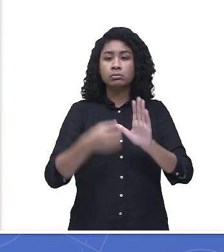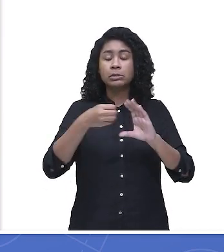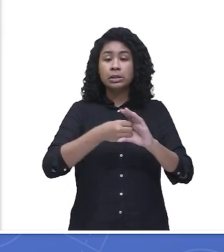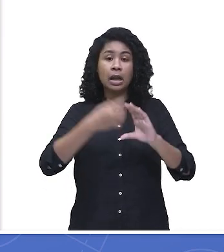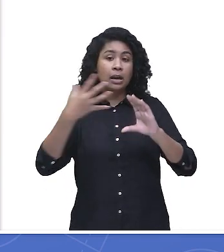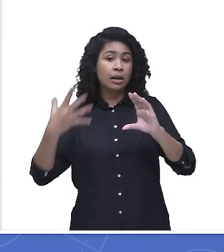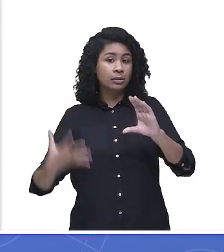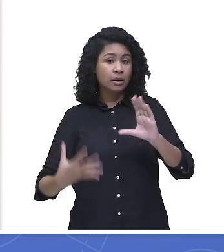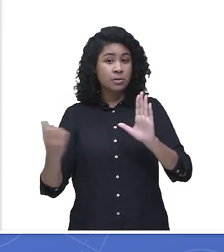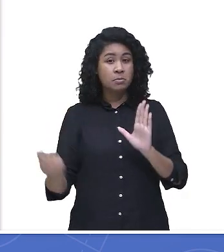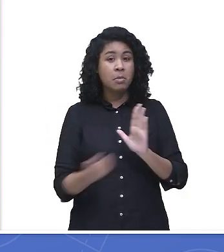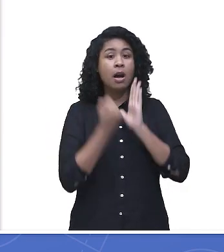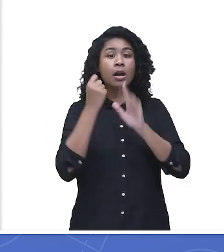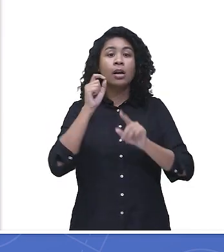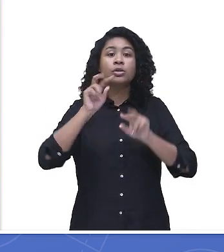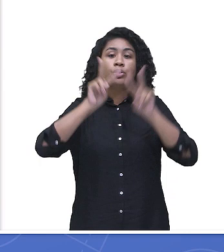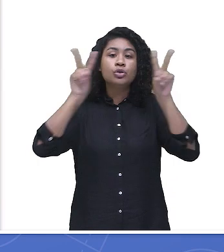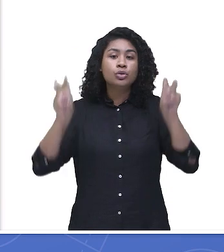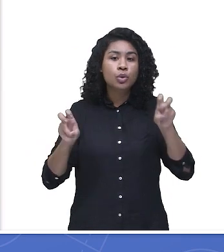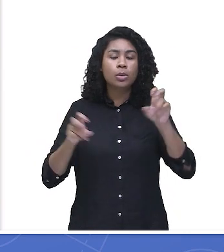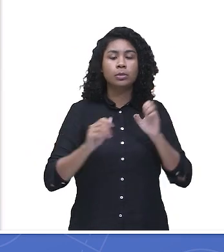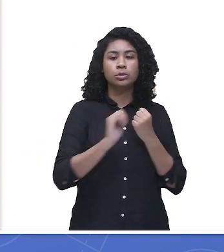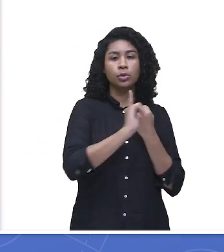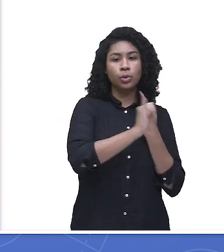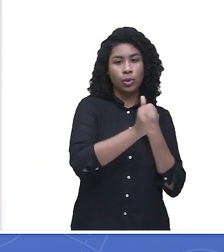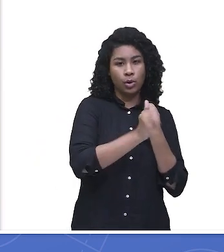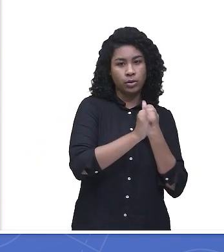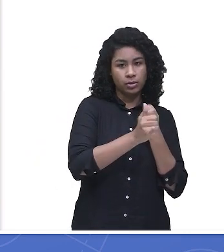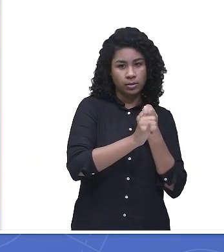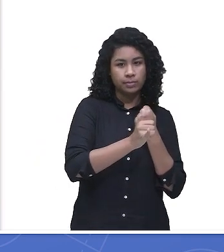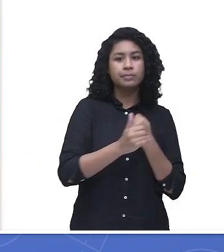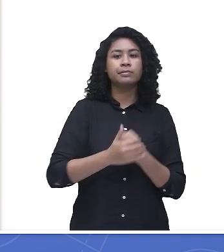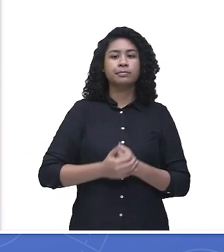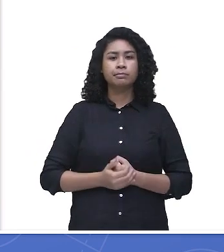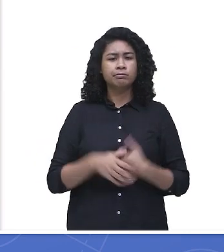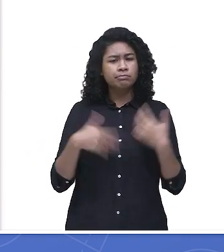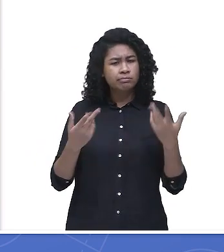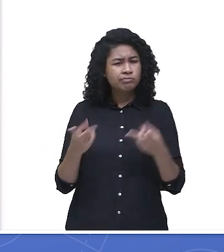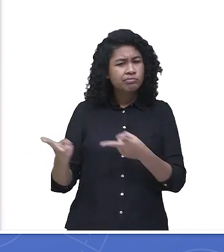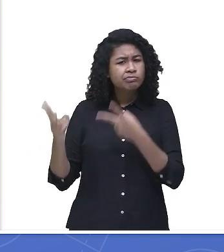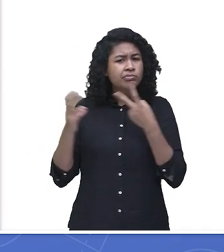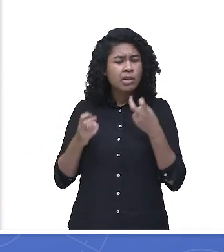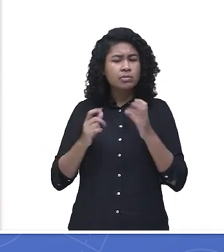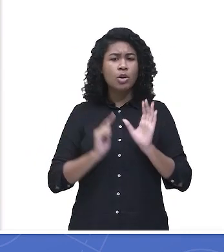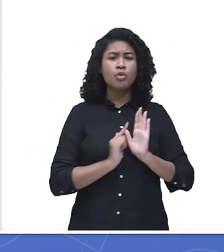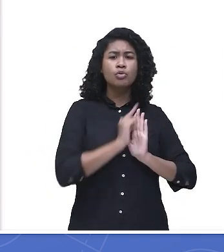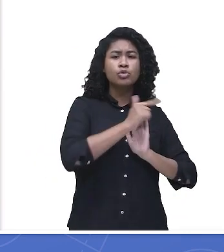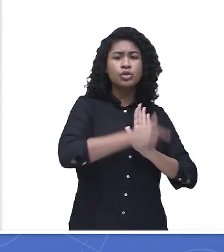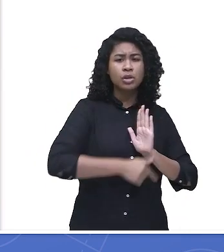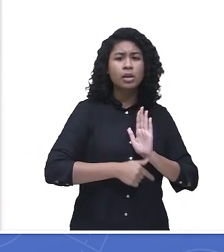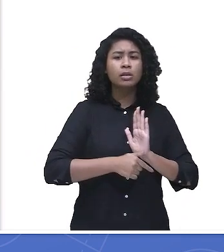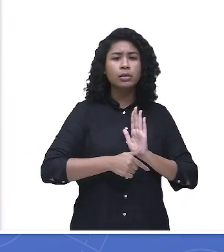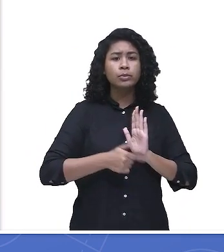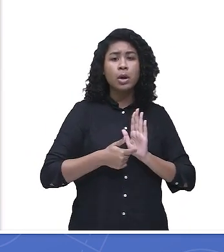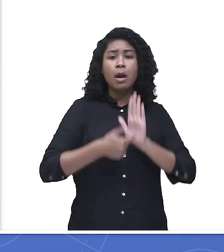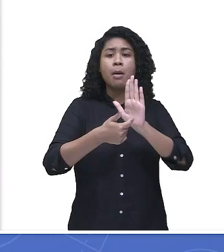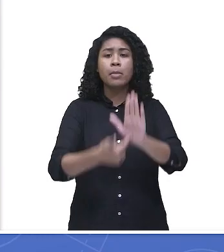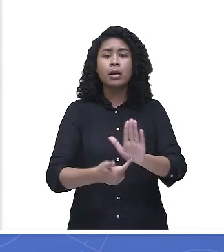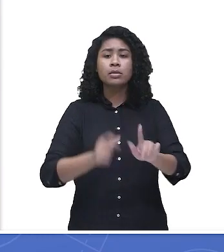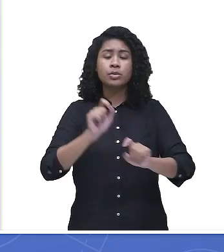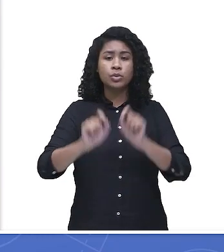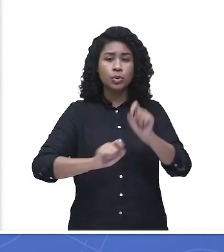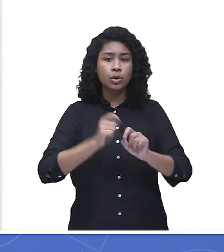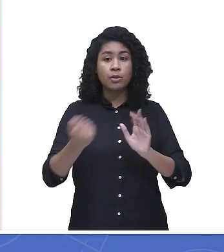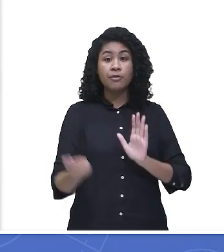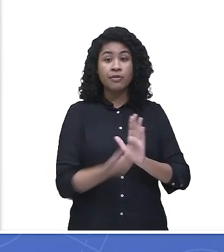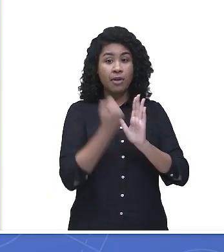a característica marcante desse gênero crônica. Então eu percebo que é um gênero que vai falar sobre determinado fato